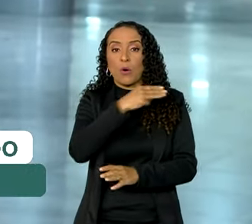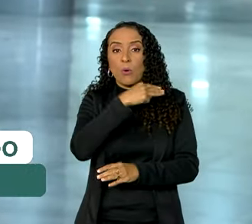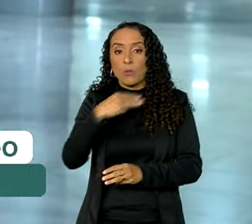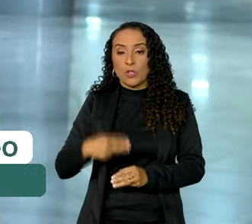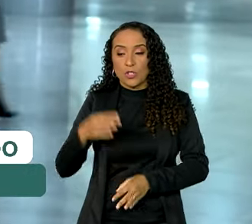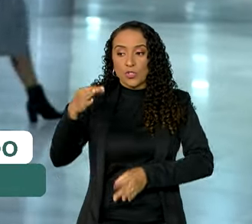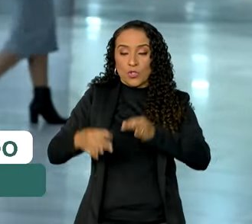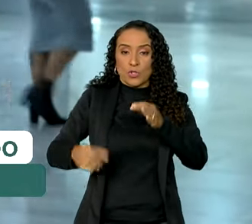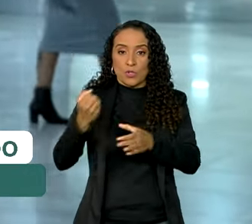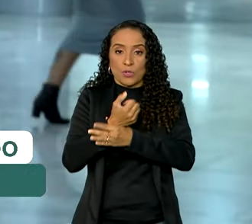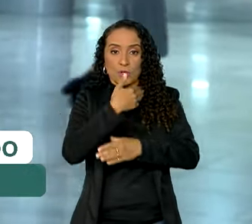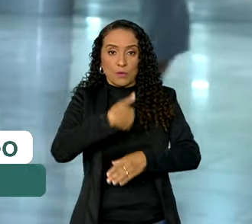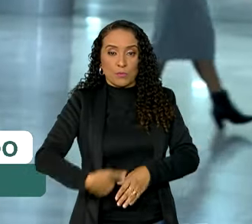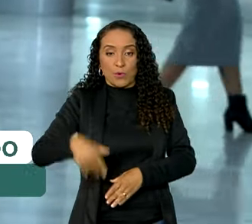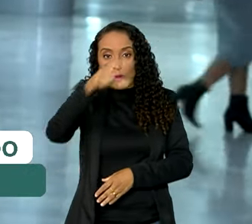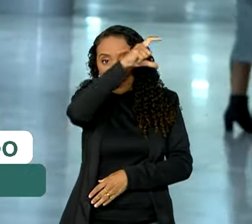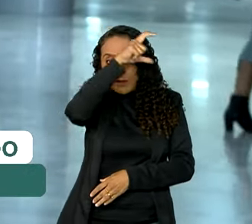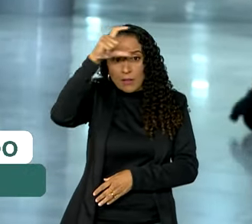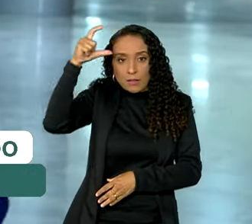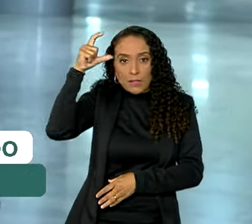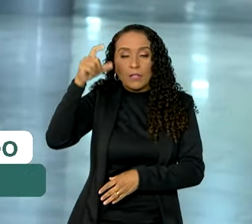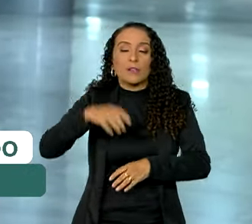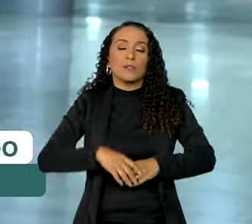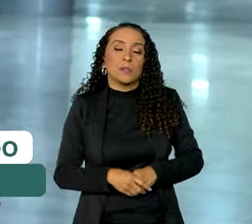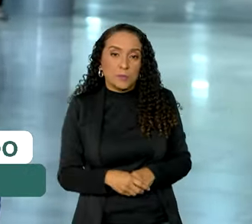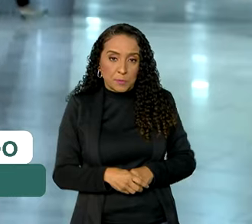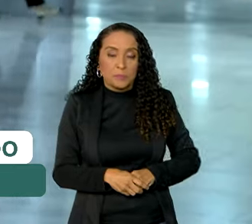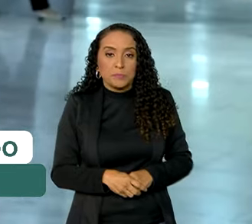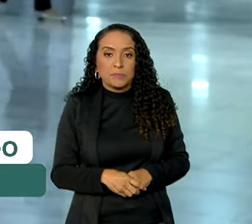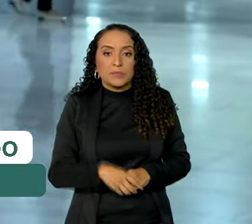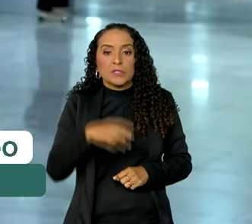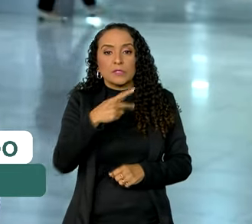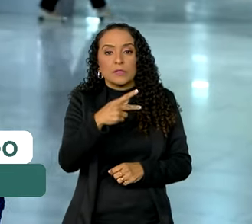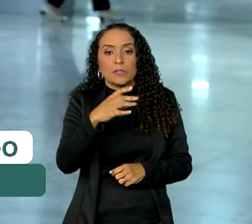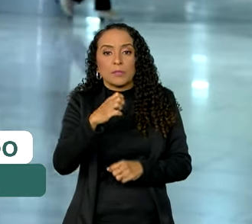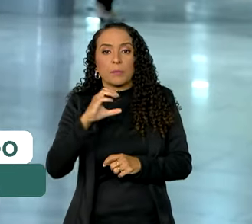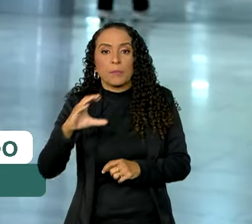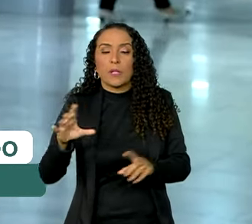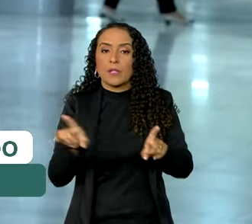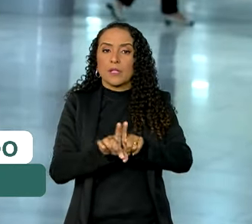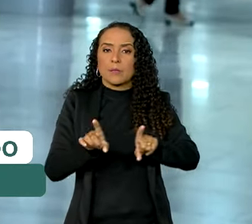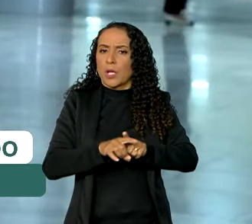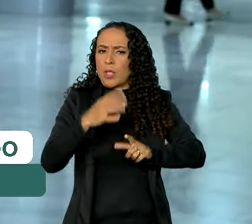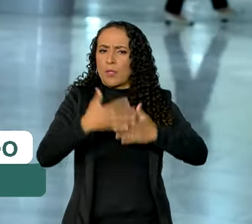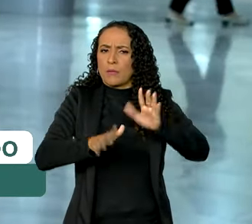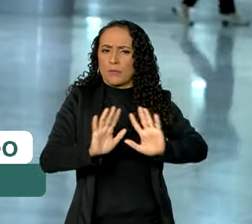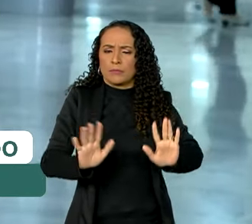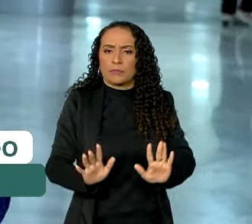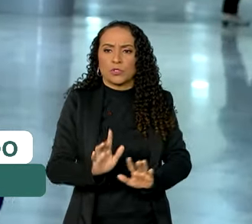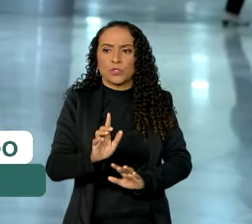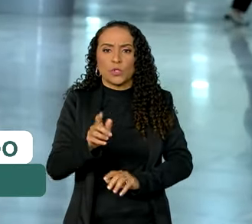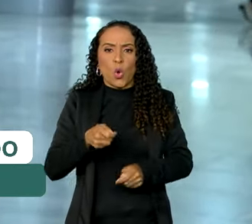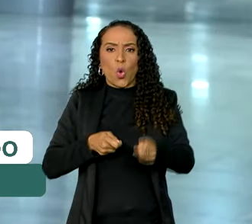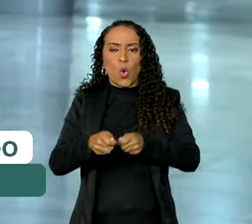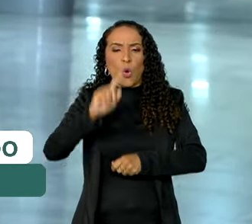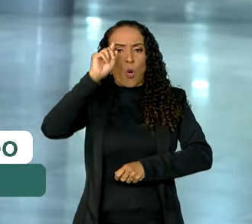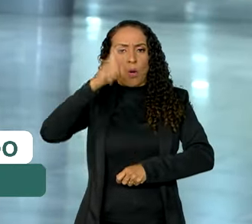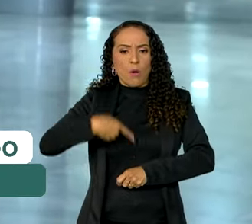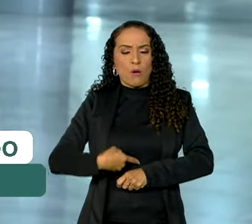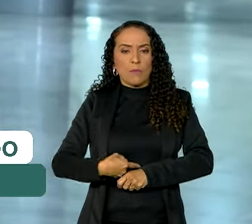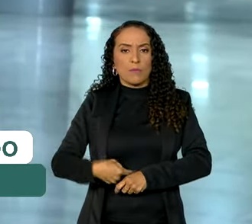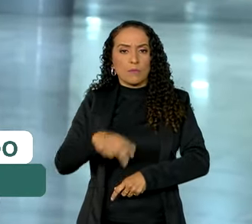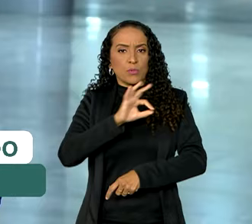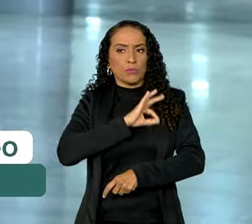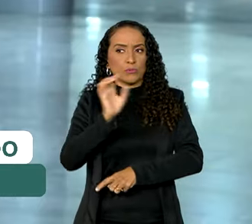da Justiça e Segurança Pública, Ricardo Lewandowski, a PEC também não intervém no comando das polícias estaduais,